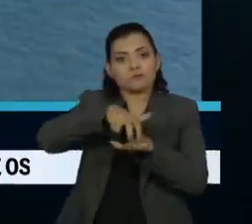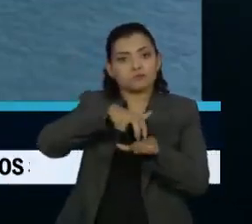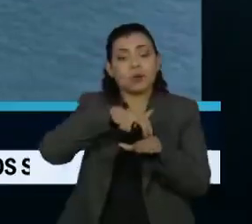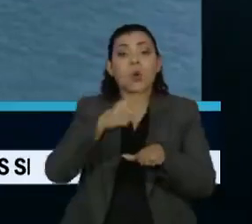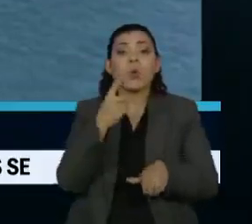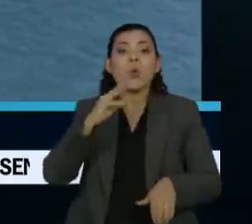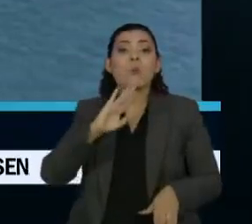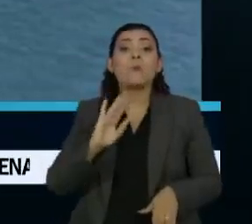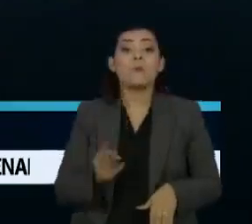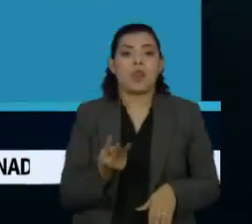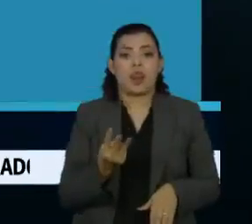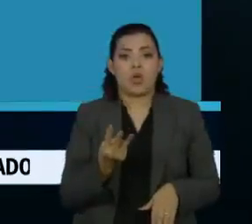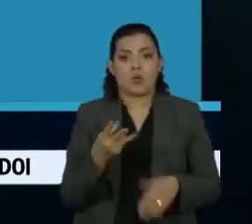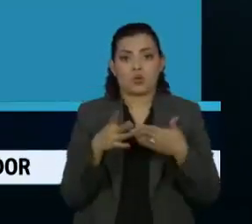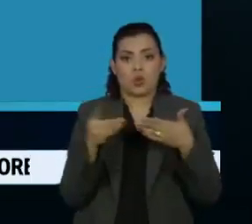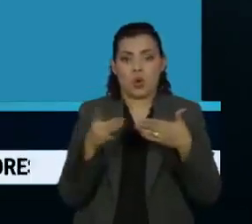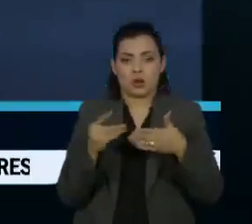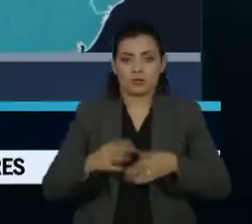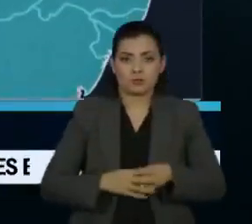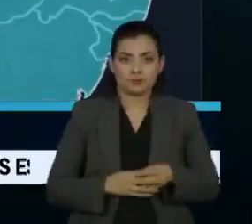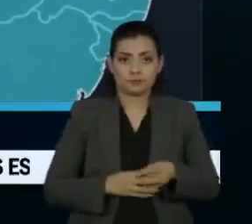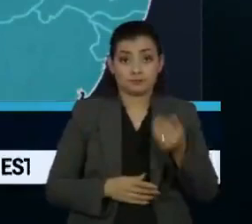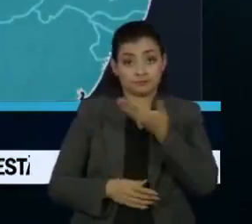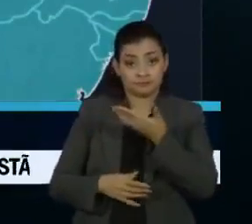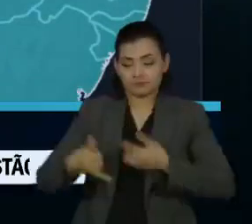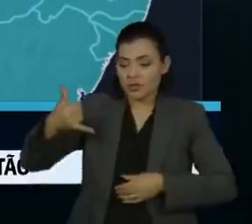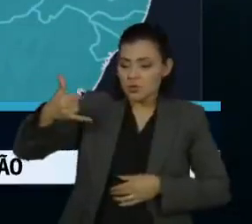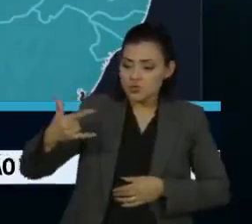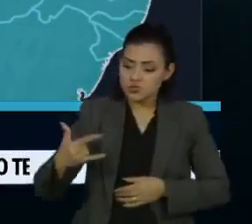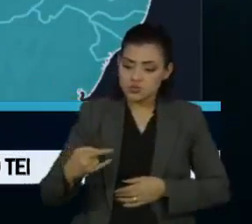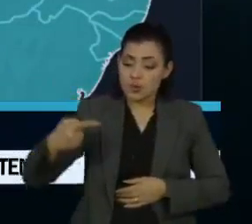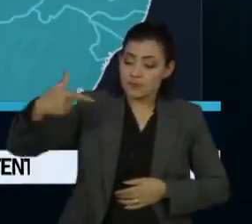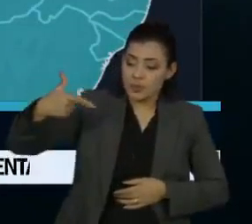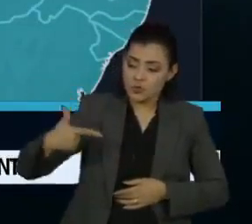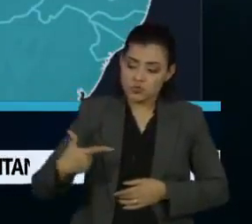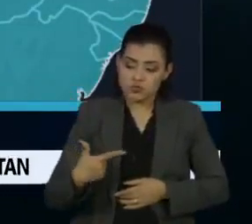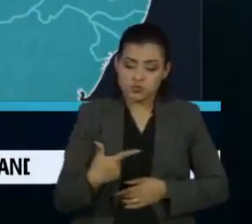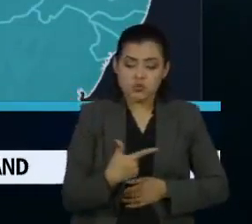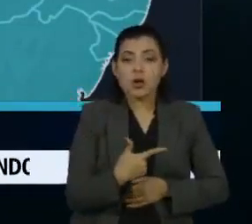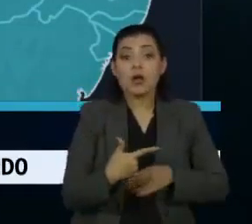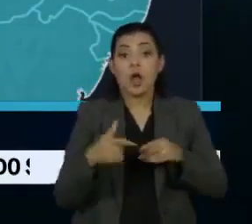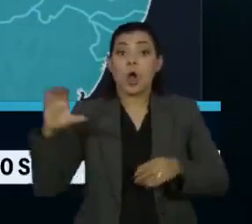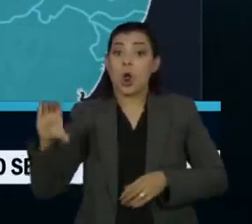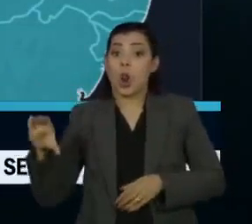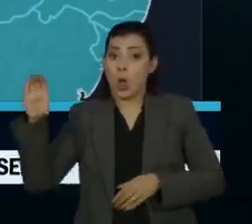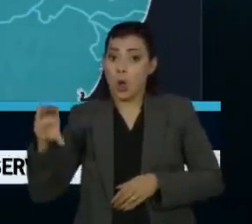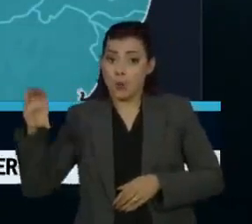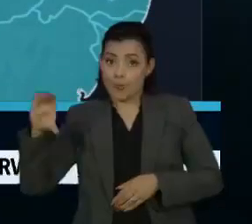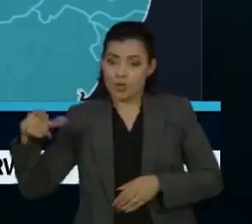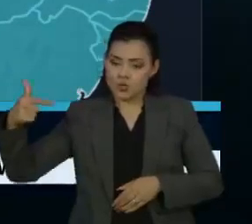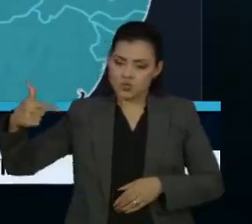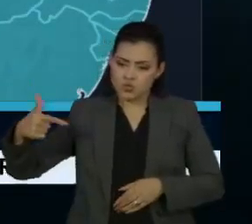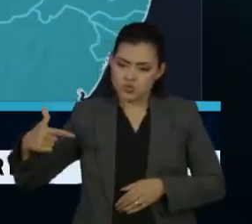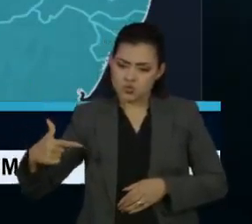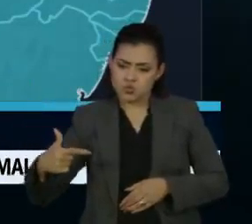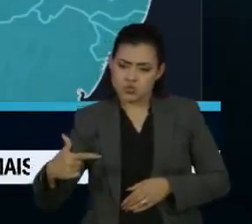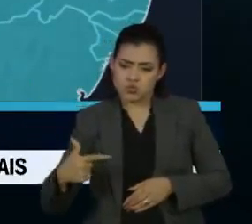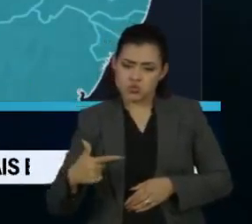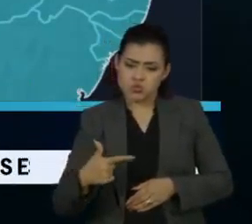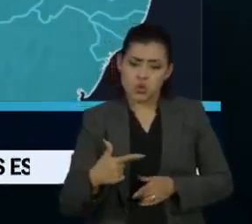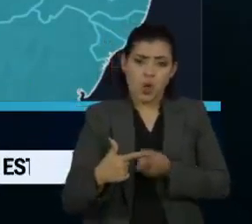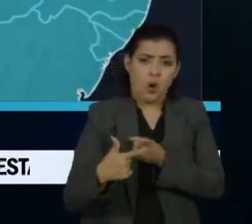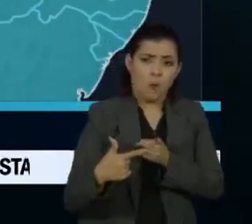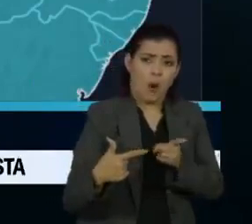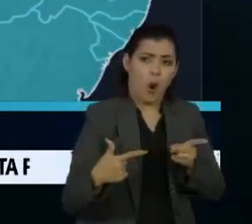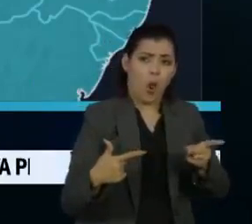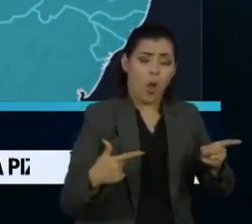de US$ 1 milhão. As lanchas com a droga saíram de Letícia, na fronteira com a Colômbia, e viajaram 3 mil quilômetros pelo rio